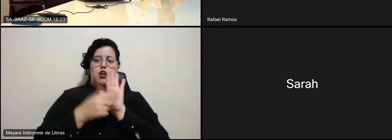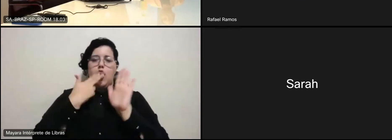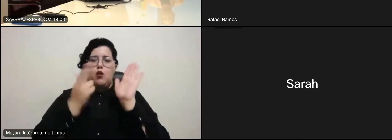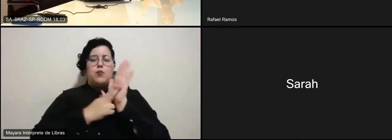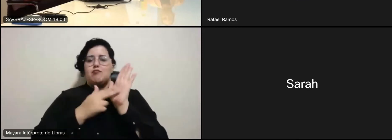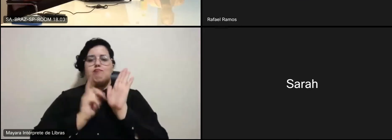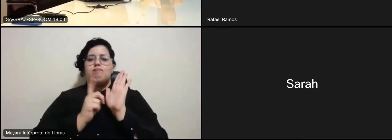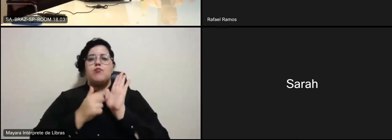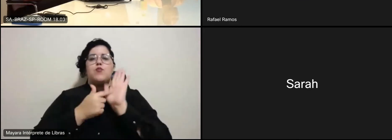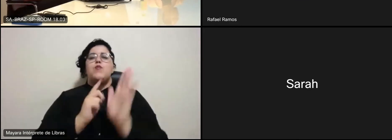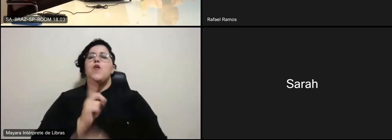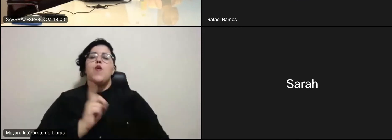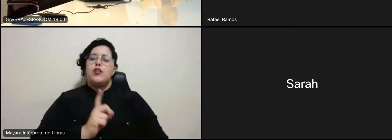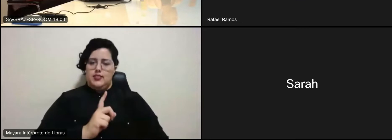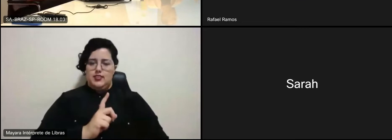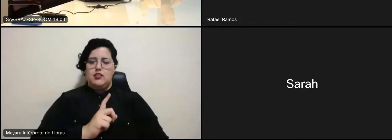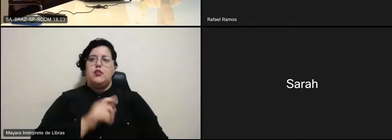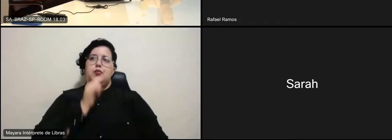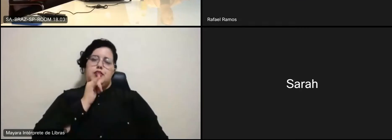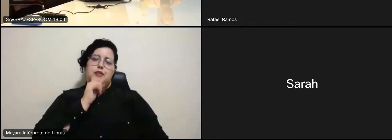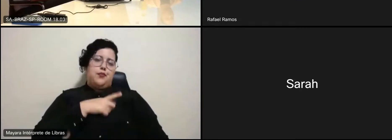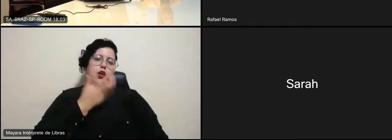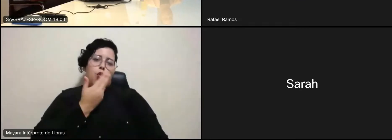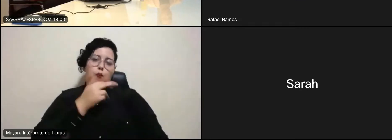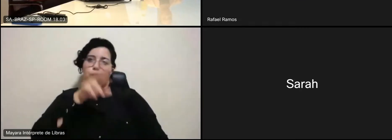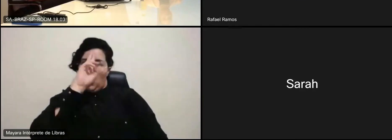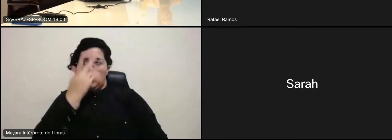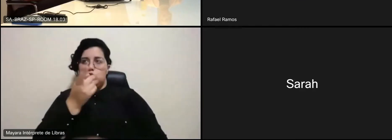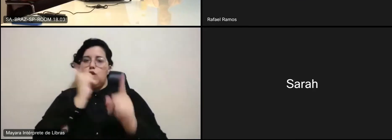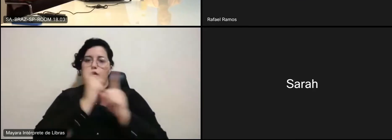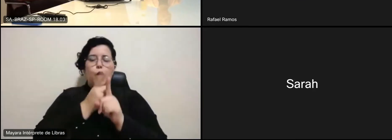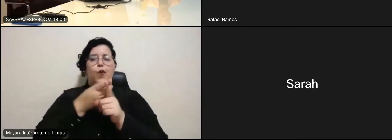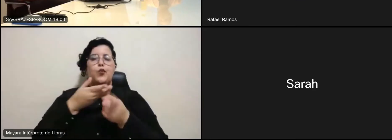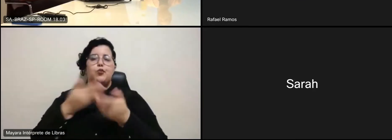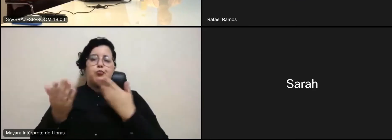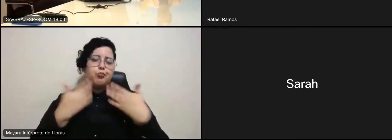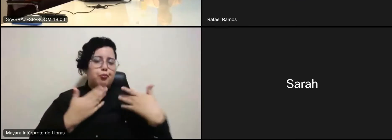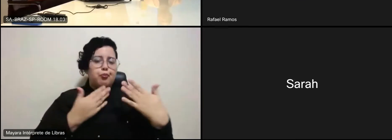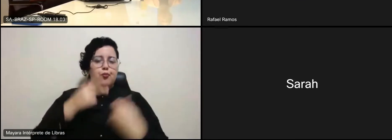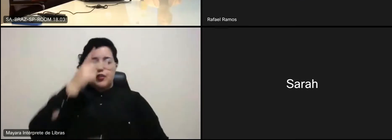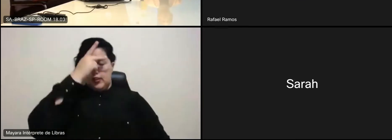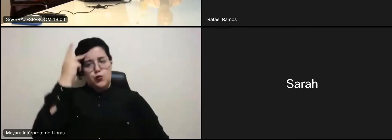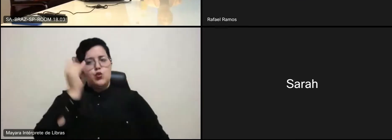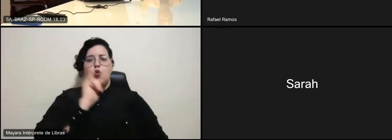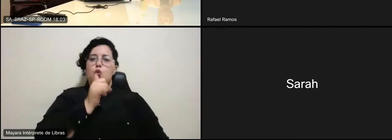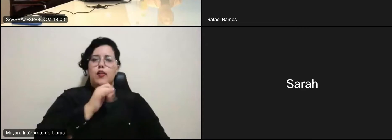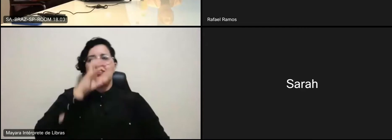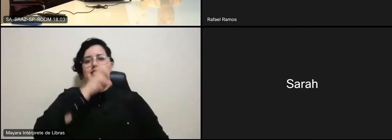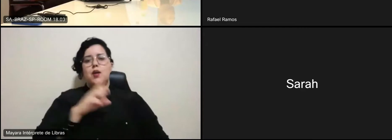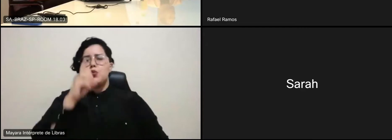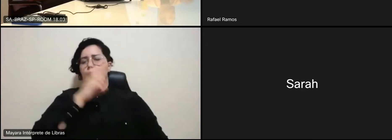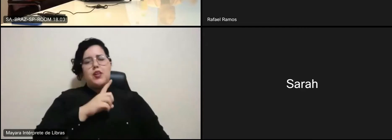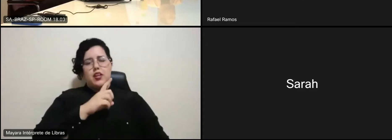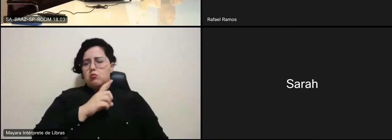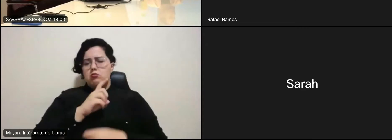claro disso é quando nós nos reuníamos num almoço, num encontro, e as pessoas começavam a contar do final de semana, coisa